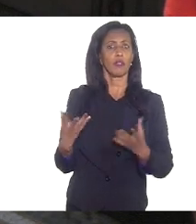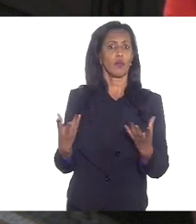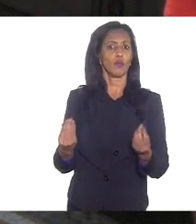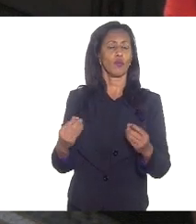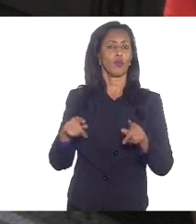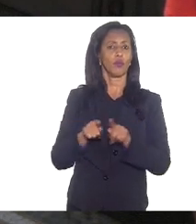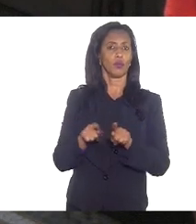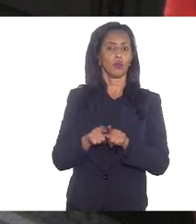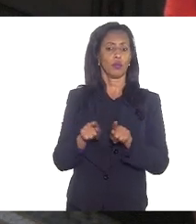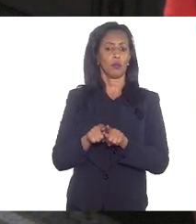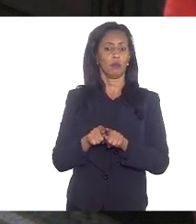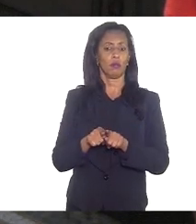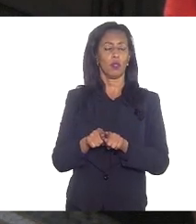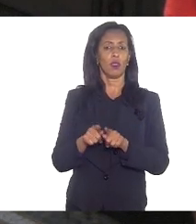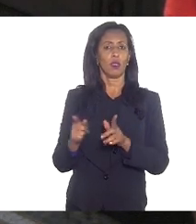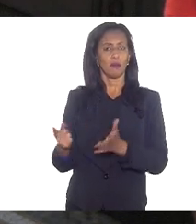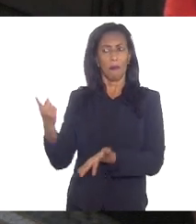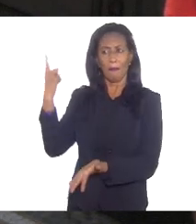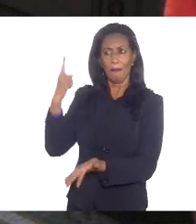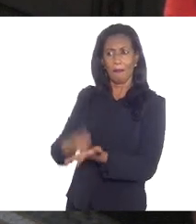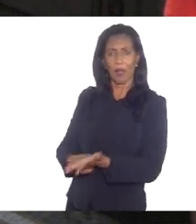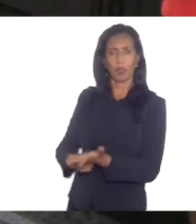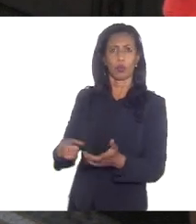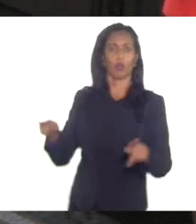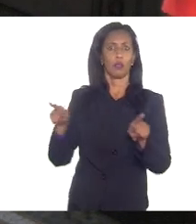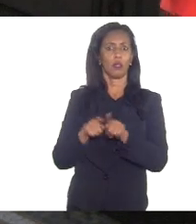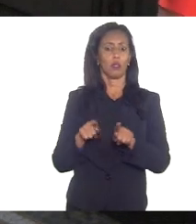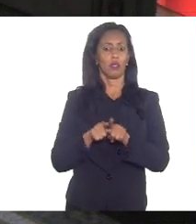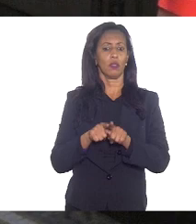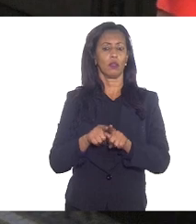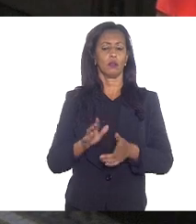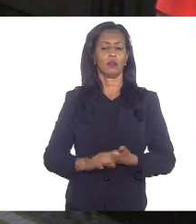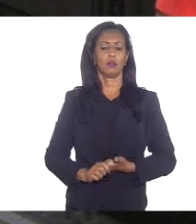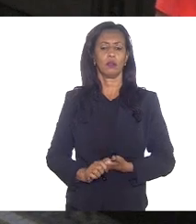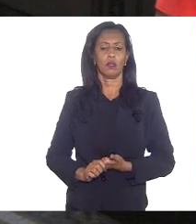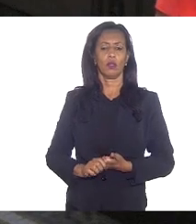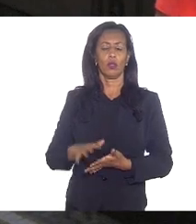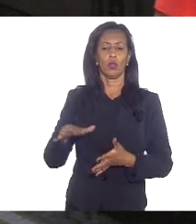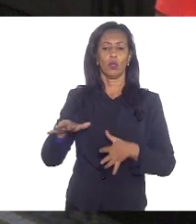avança muito em questões que vêm sendo pactuadas e também com as sugestões